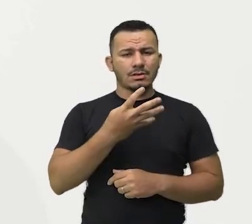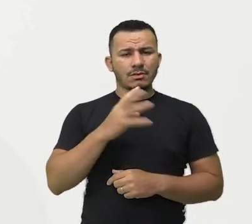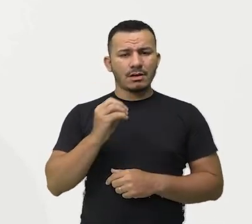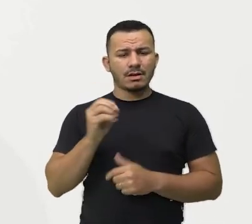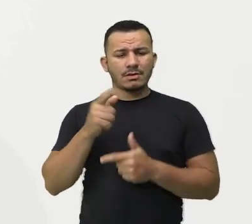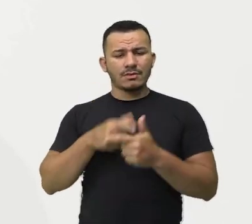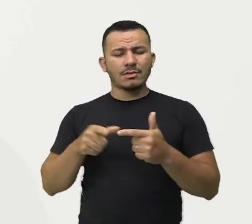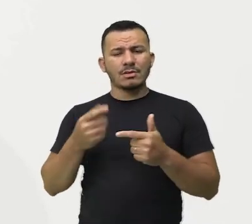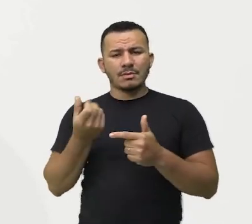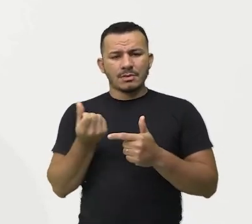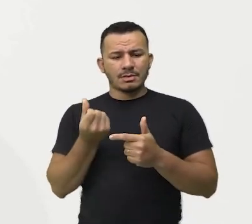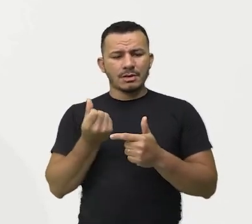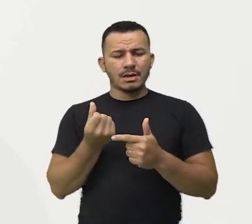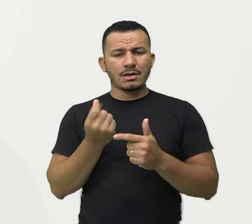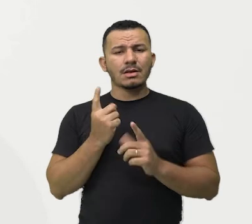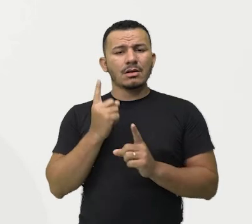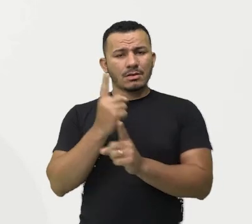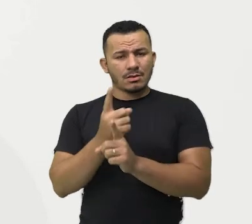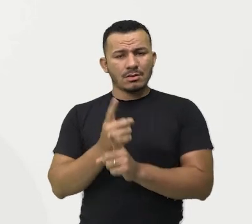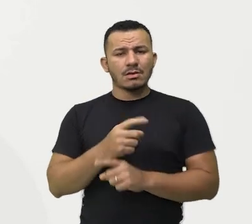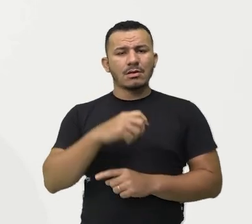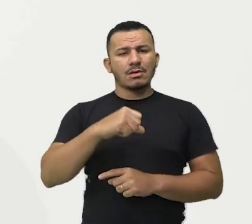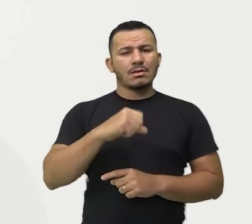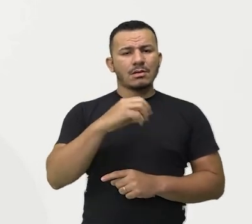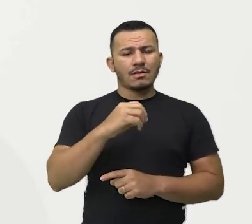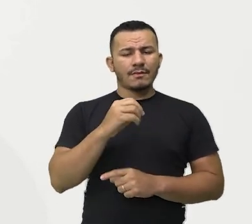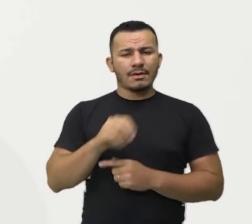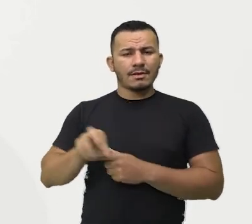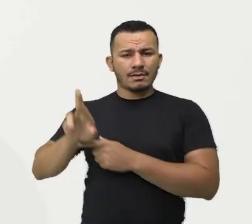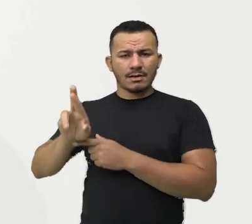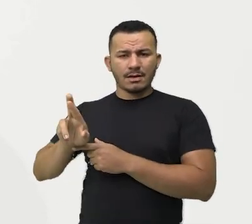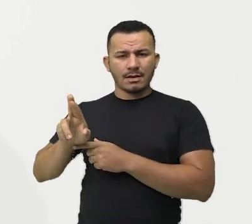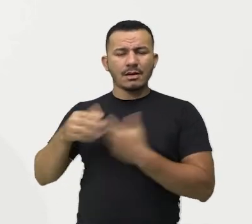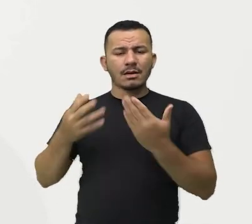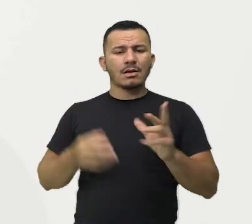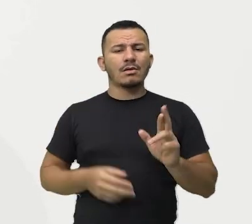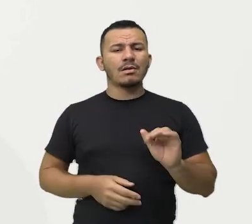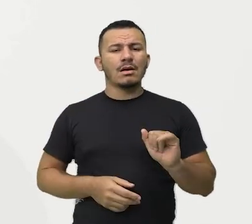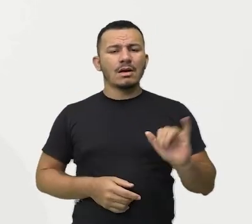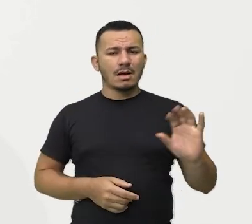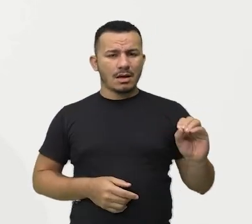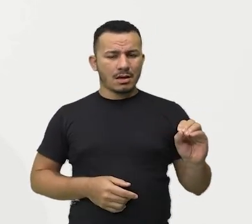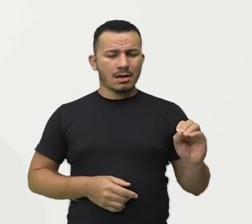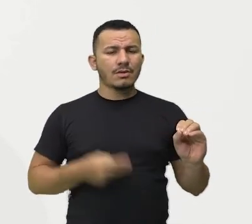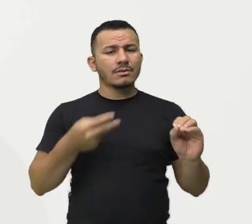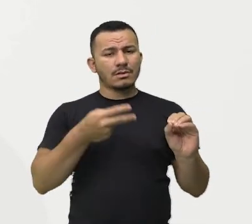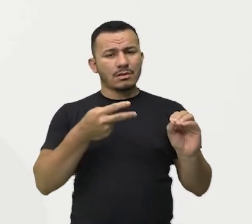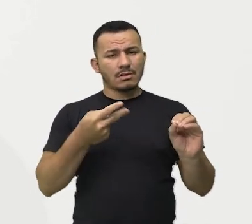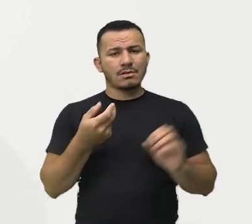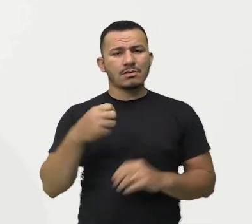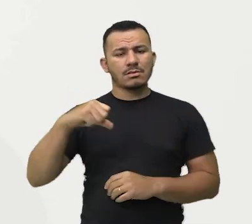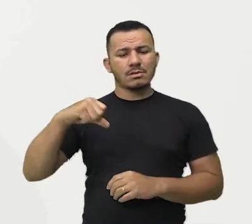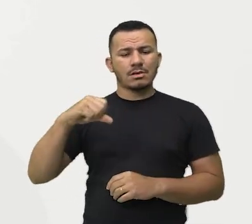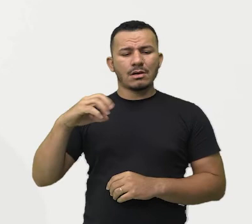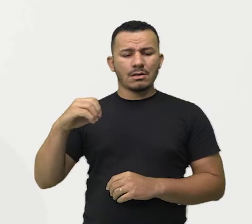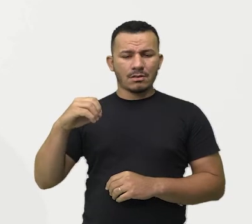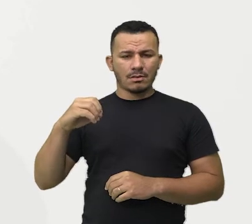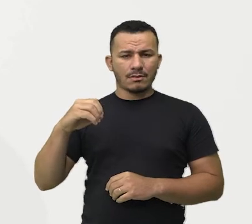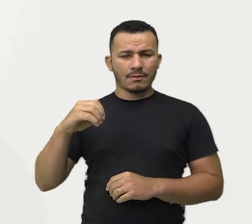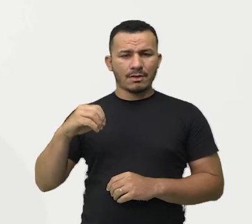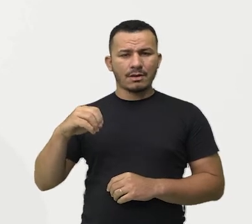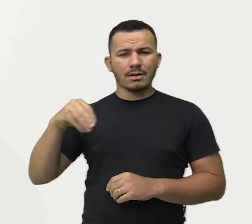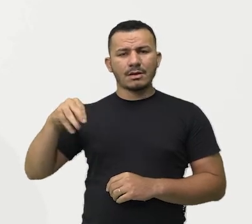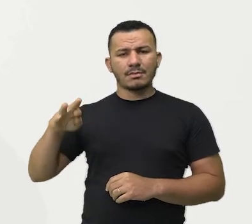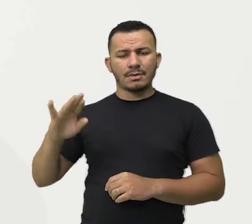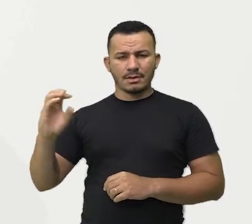ficou 540 por 6. Então o R vale 90. Quer dizer então que o raio é igual